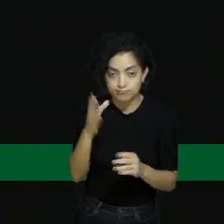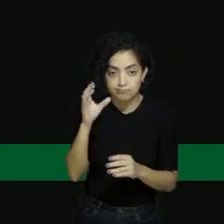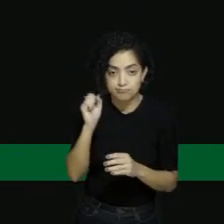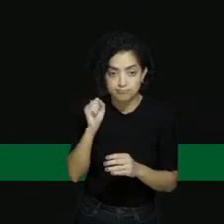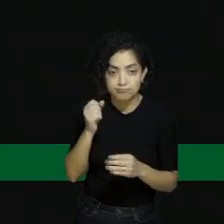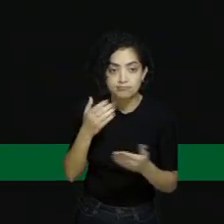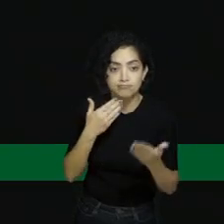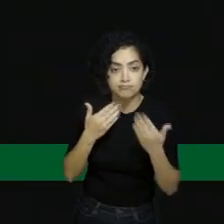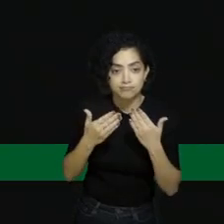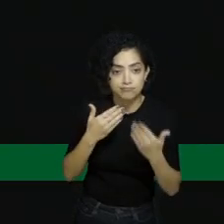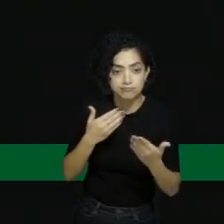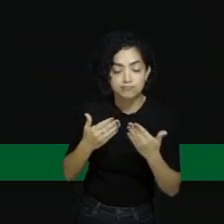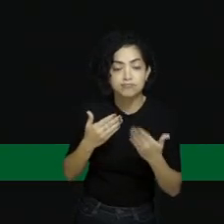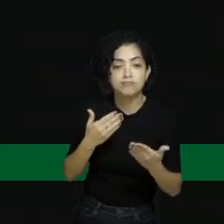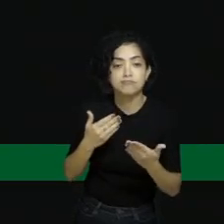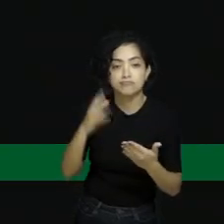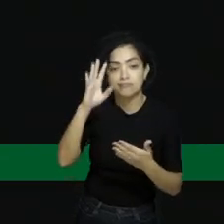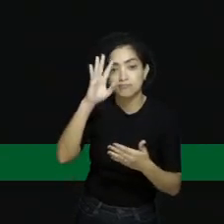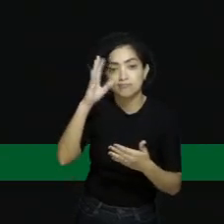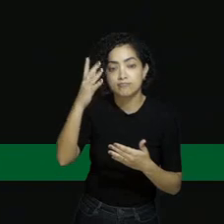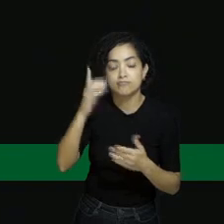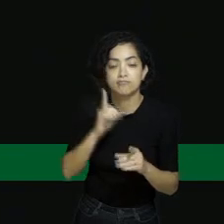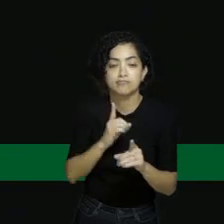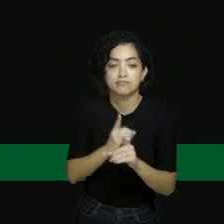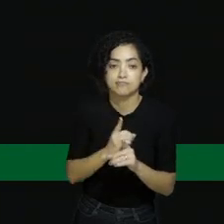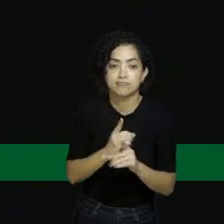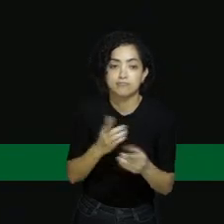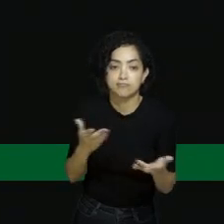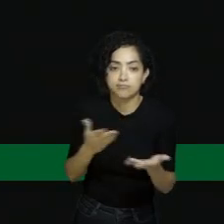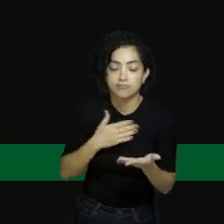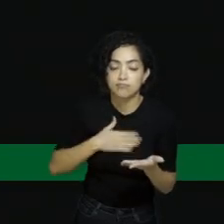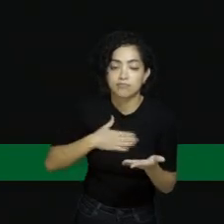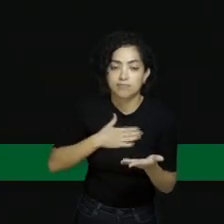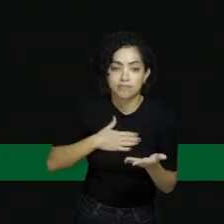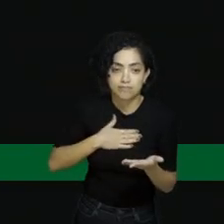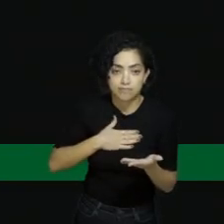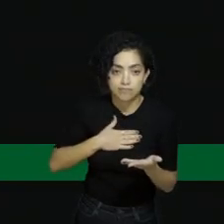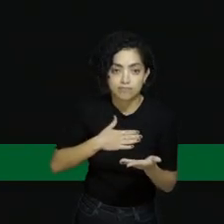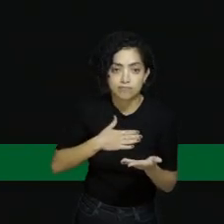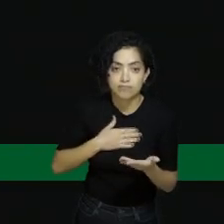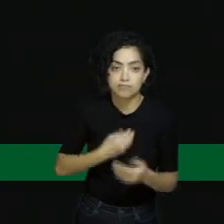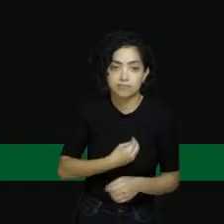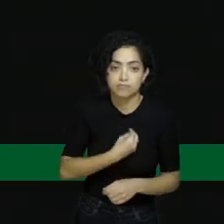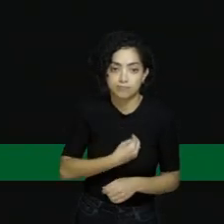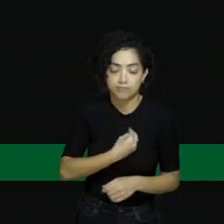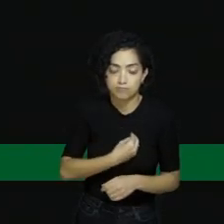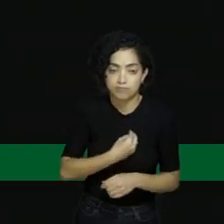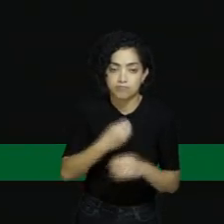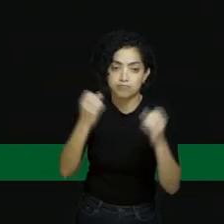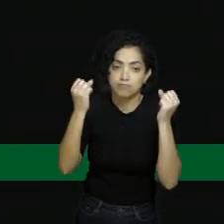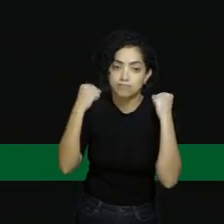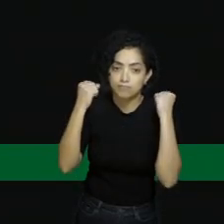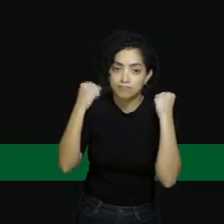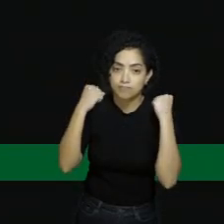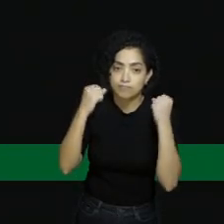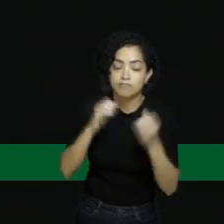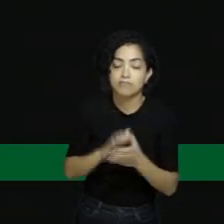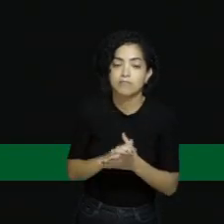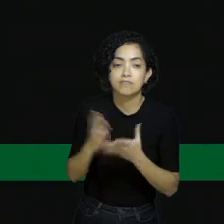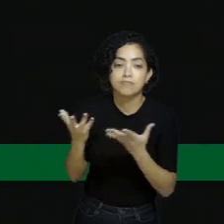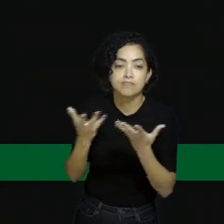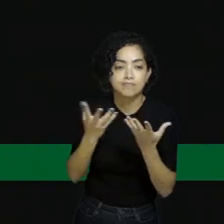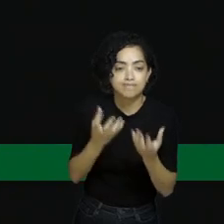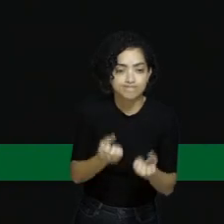em busca de soluções. É um prazer estar em Chapecó, cidade que nos recebe sempre de